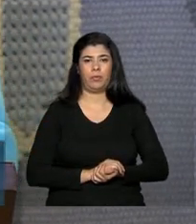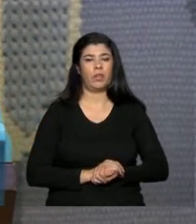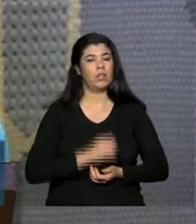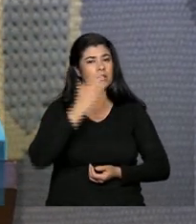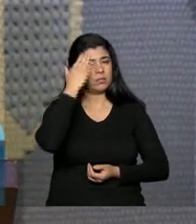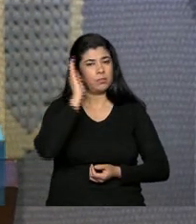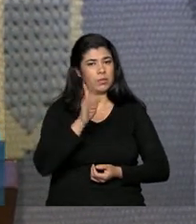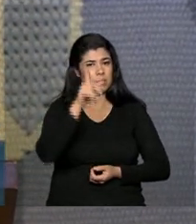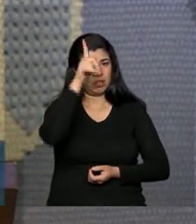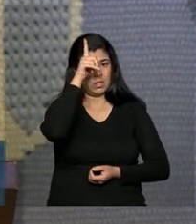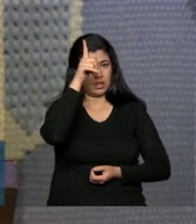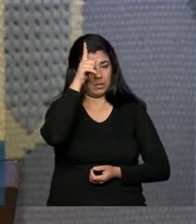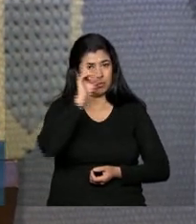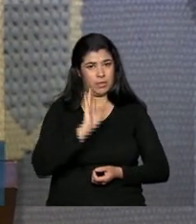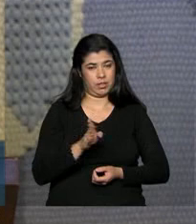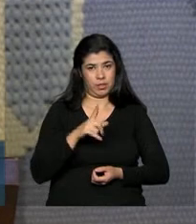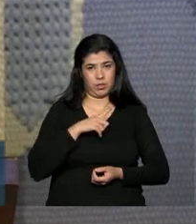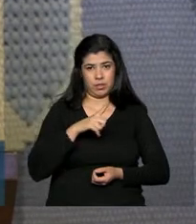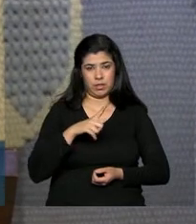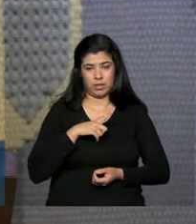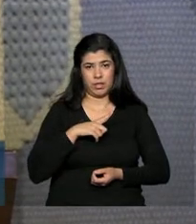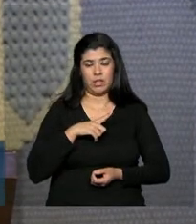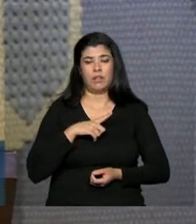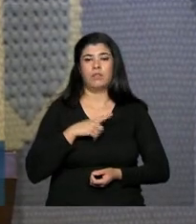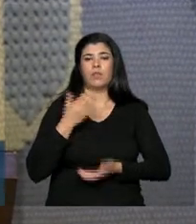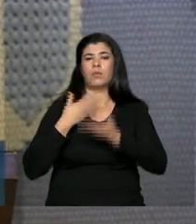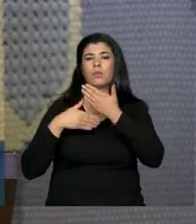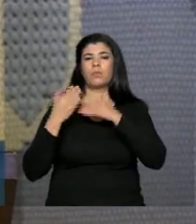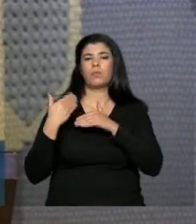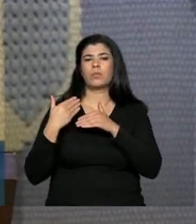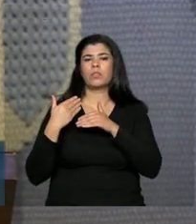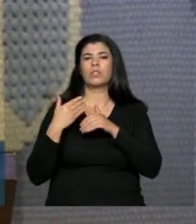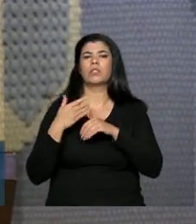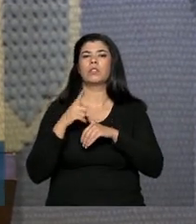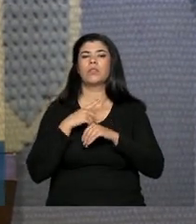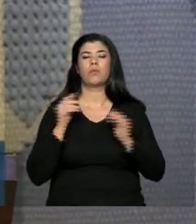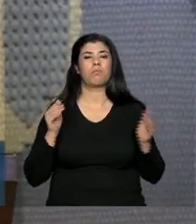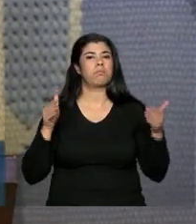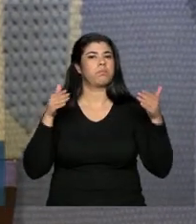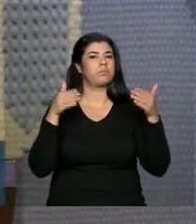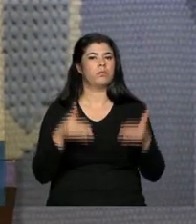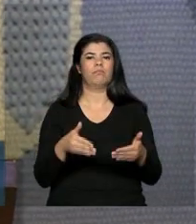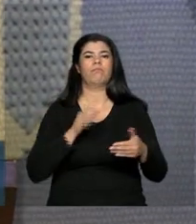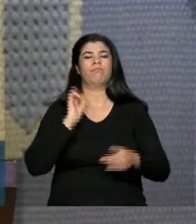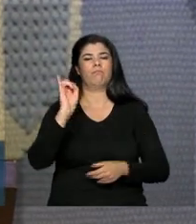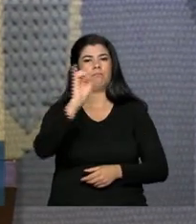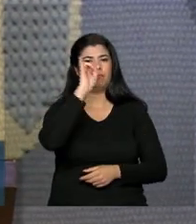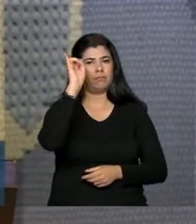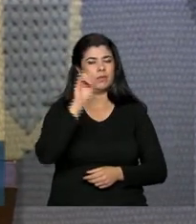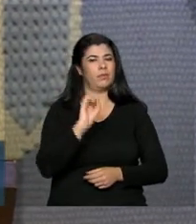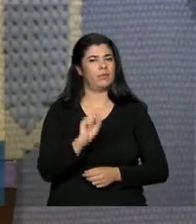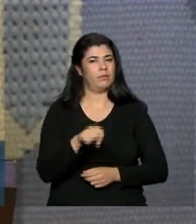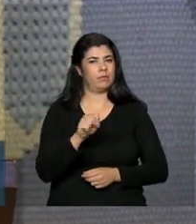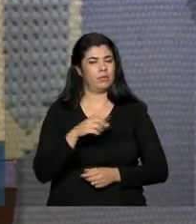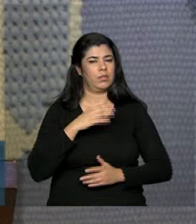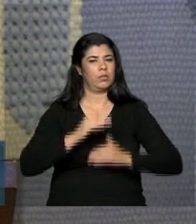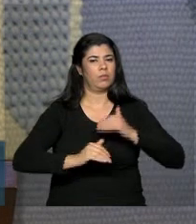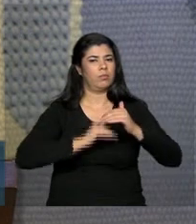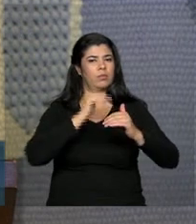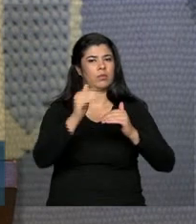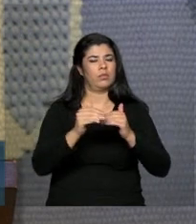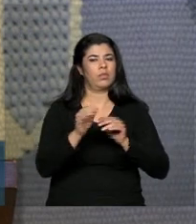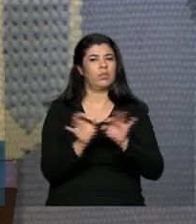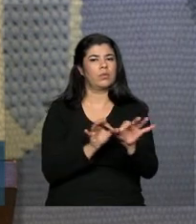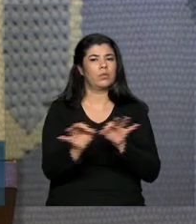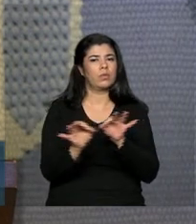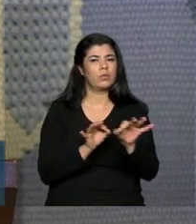A Alemanha, nós sabemos, ela teve uma participação fundamental no processo de